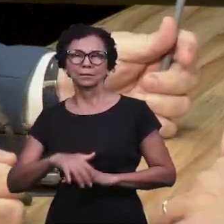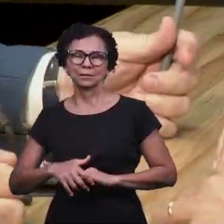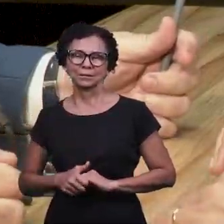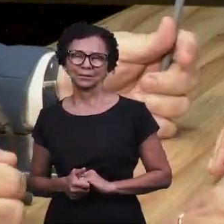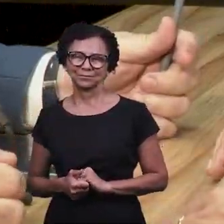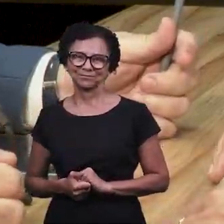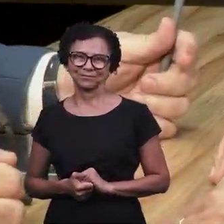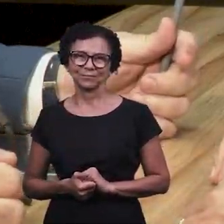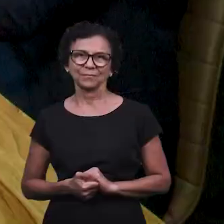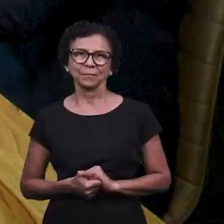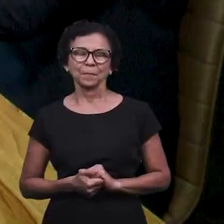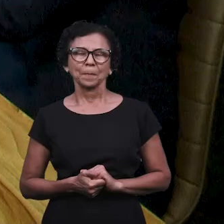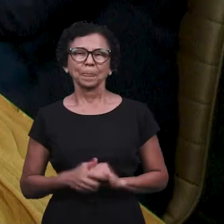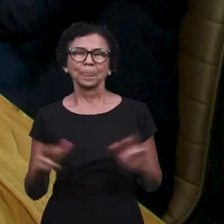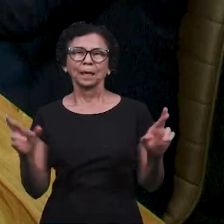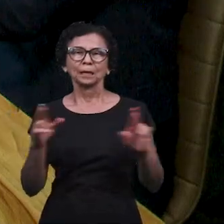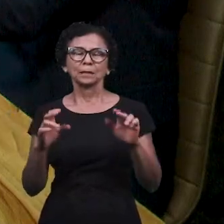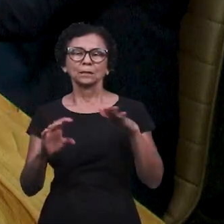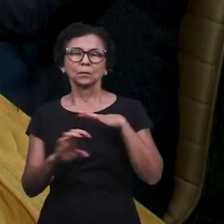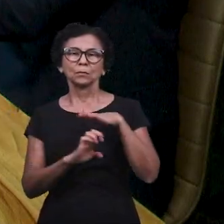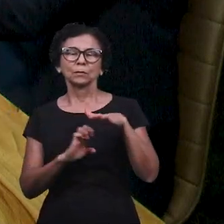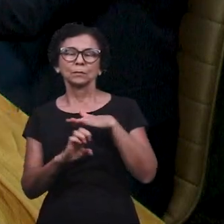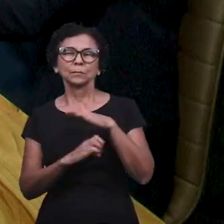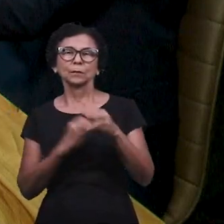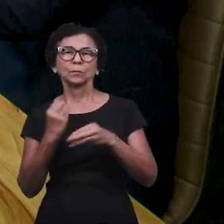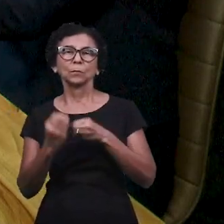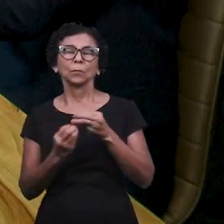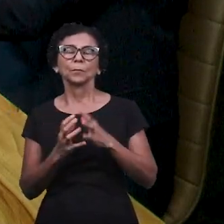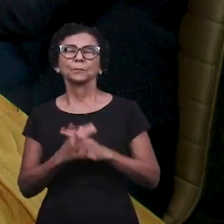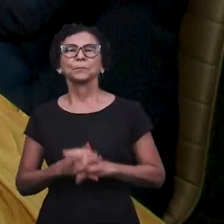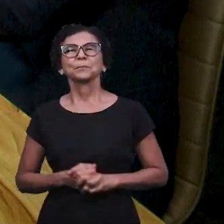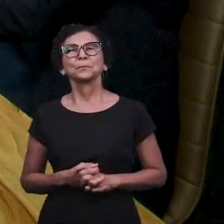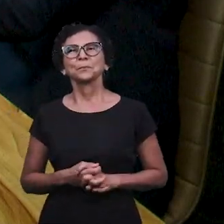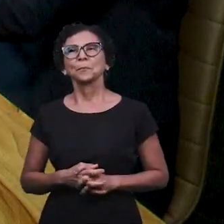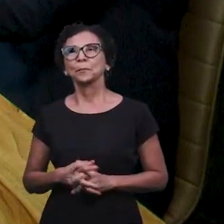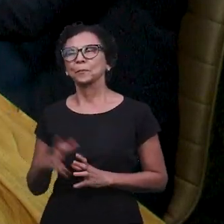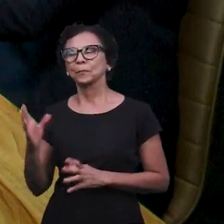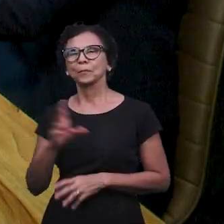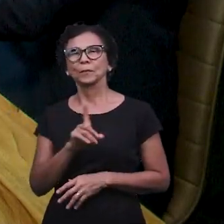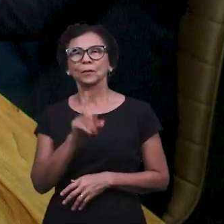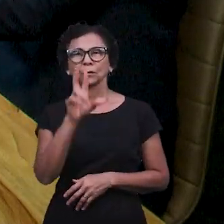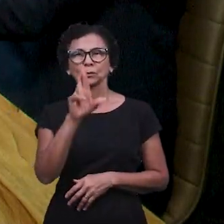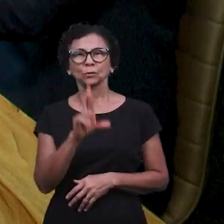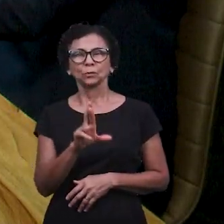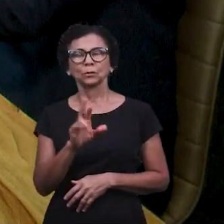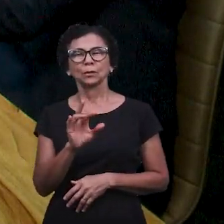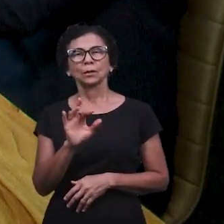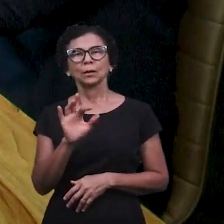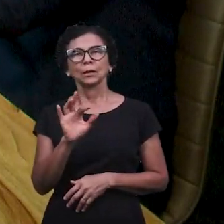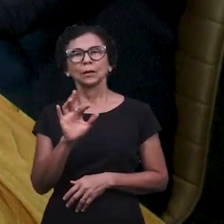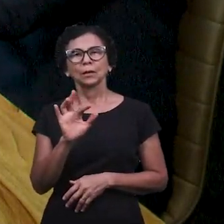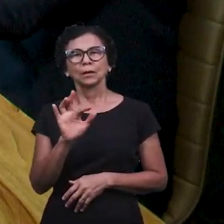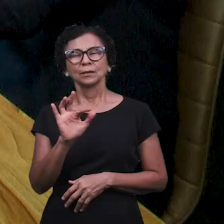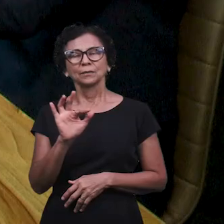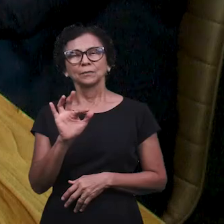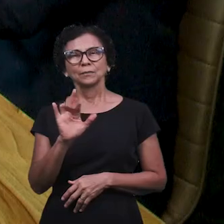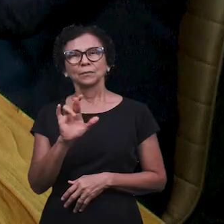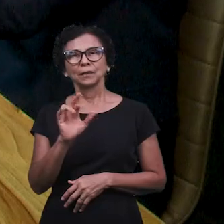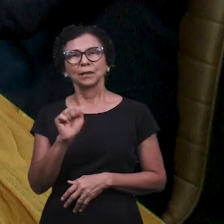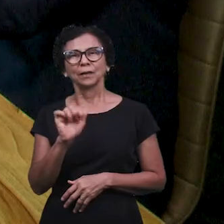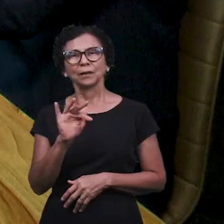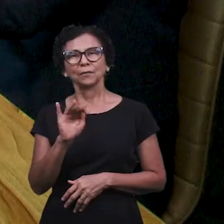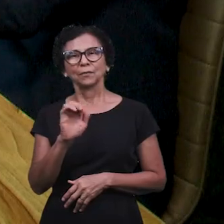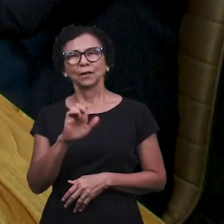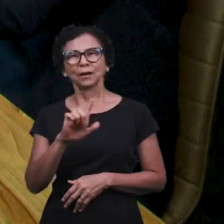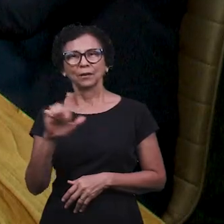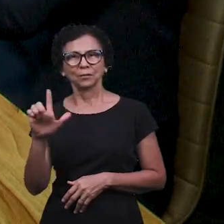tema, nós convidamos hoje o advogado Dr. Rafael Bolt. Dr. Rafael Bolt, seja bem-vindo. Obrigado, Dr. Rodrigo.